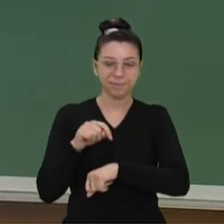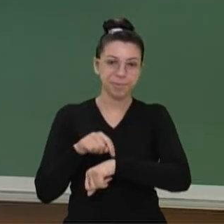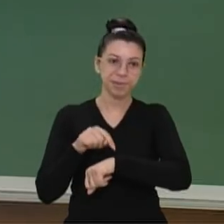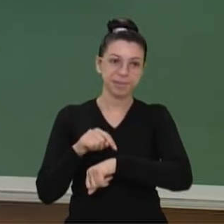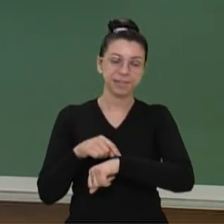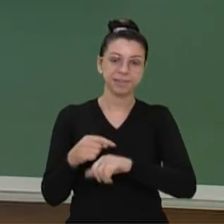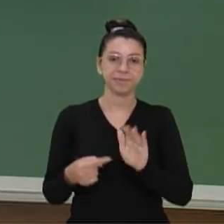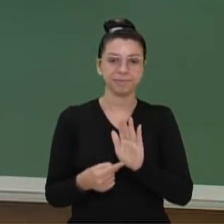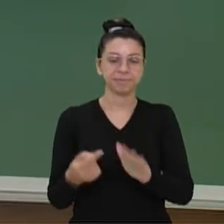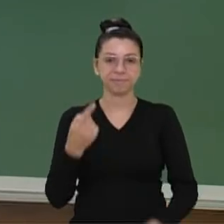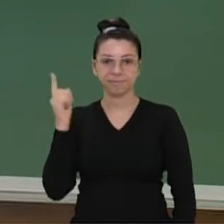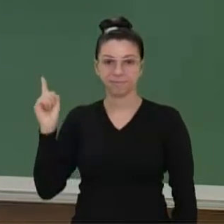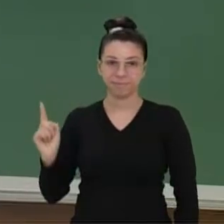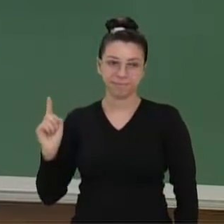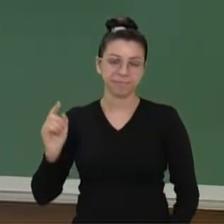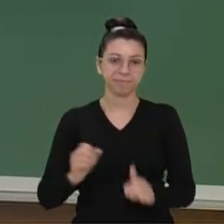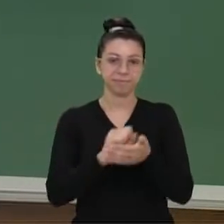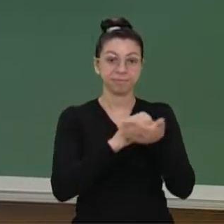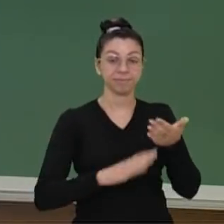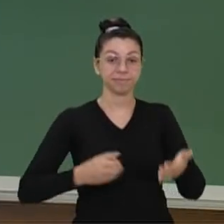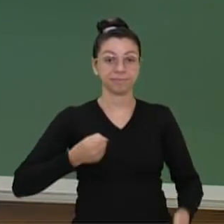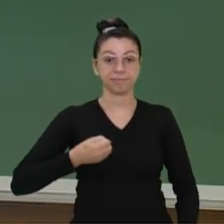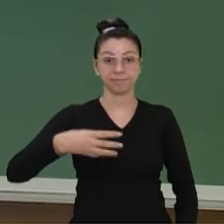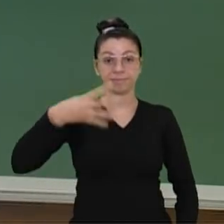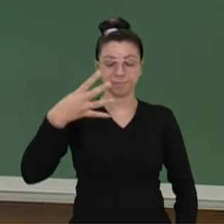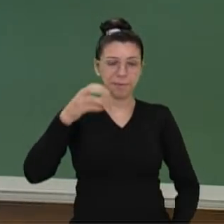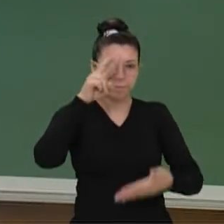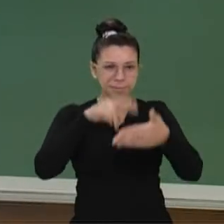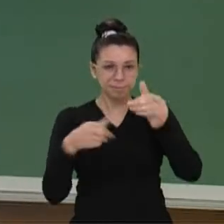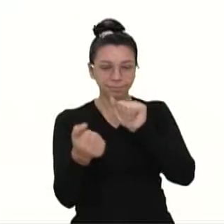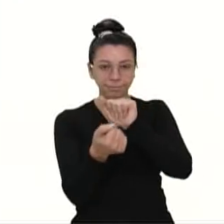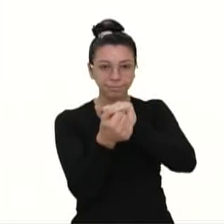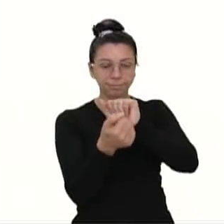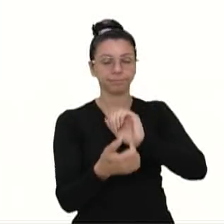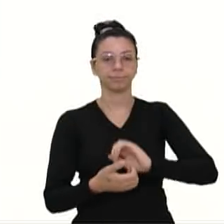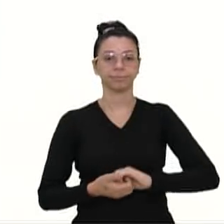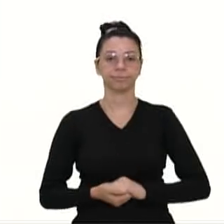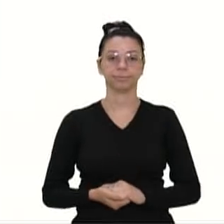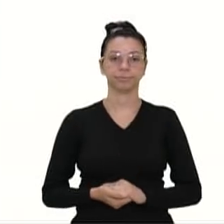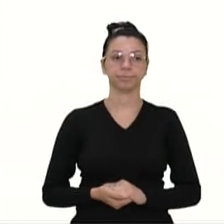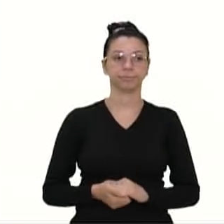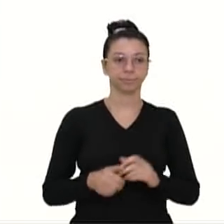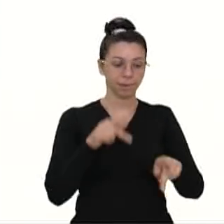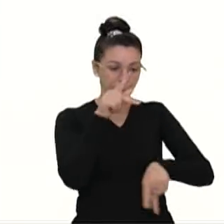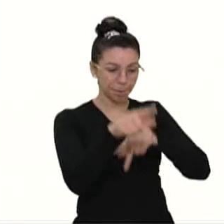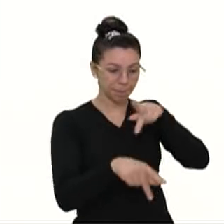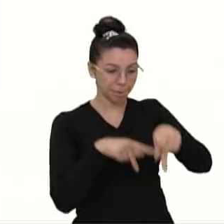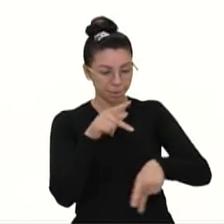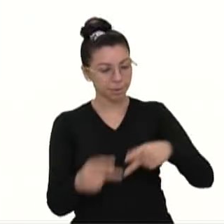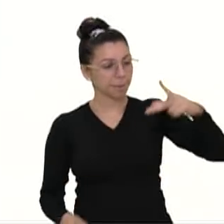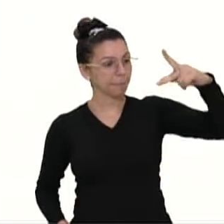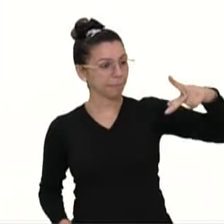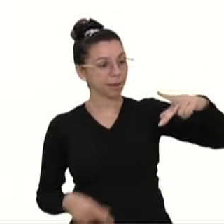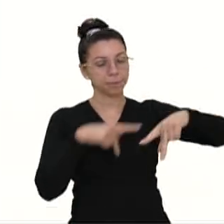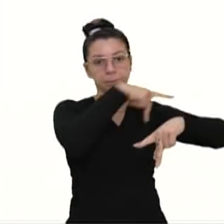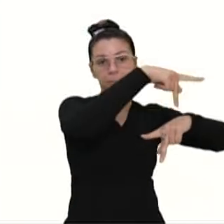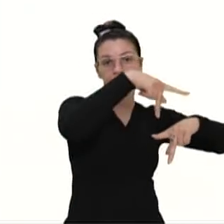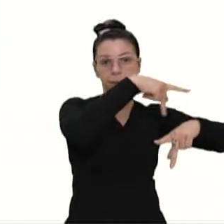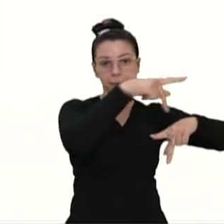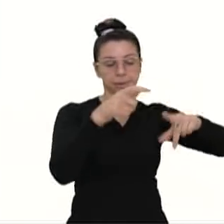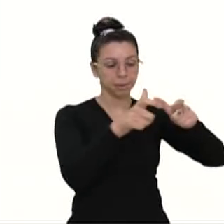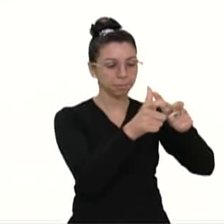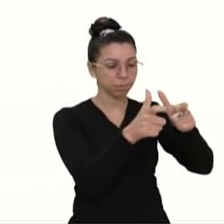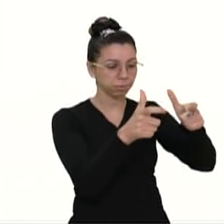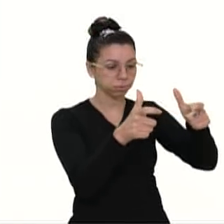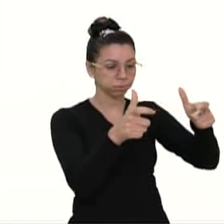hein? Exercício 4. Vamos ler juntos? A população P de um país tem seu